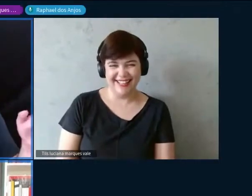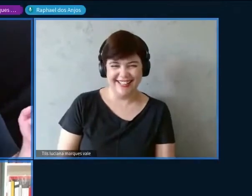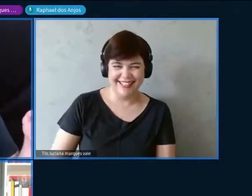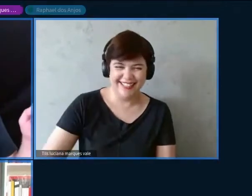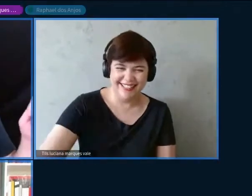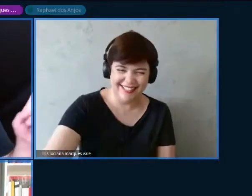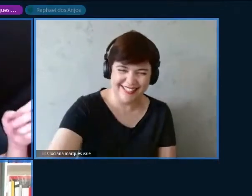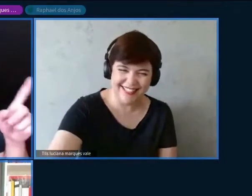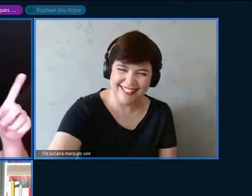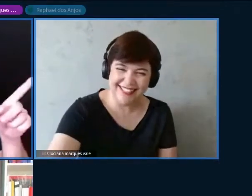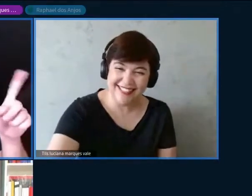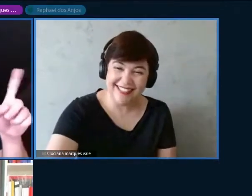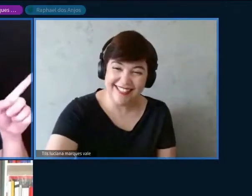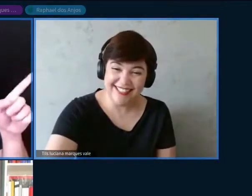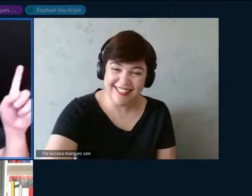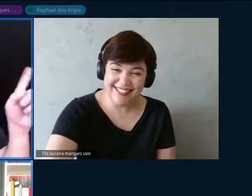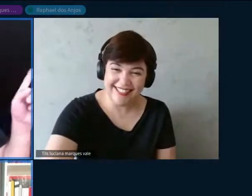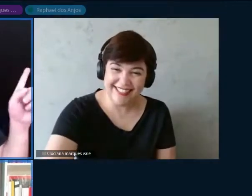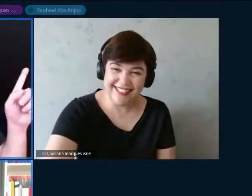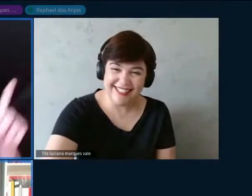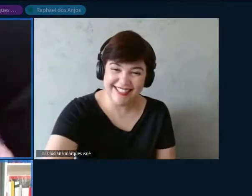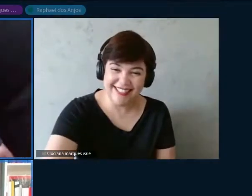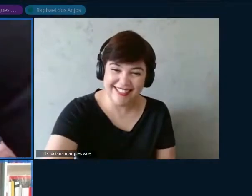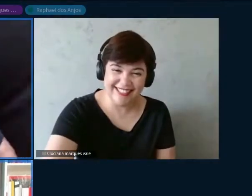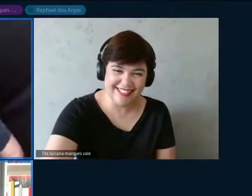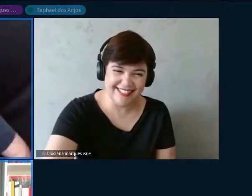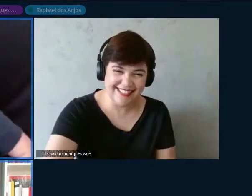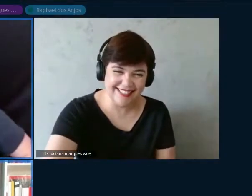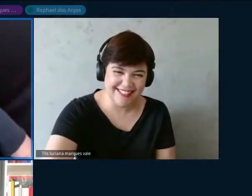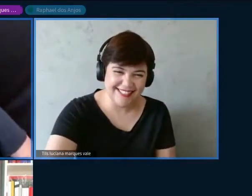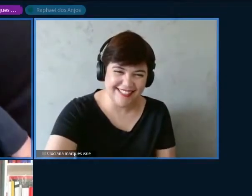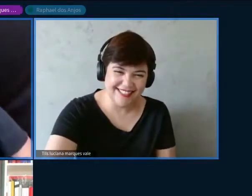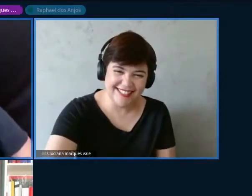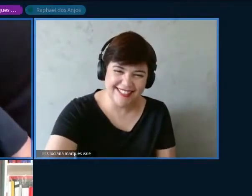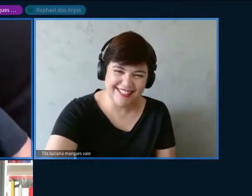tá falando isso porque ele é meu vizinho, ele mora aqui pertinho de casa.